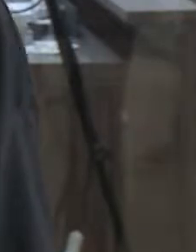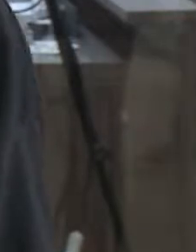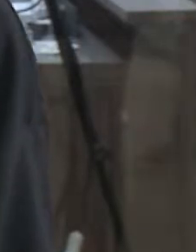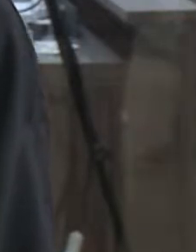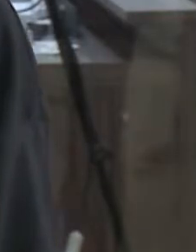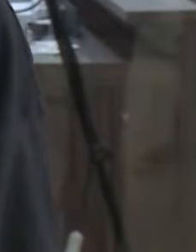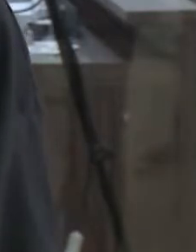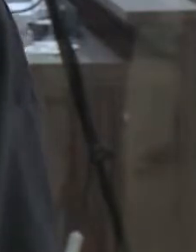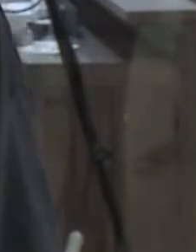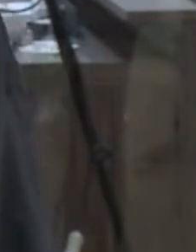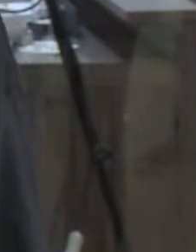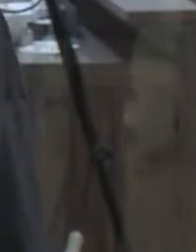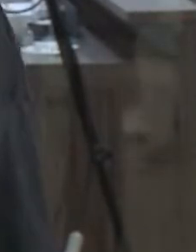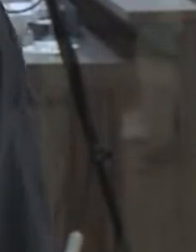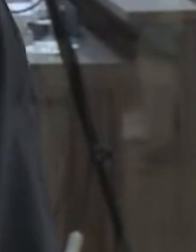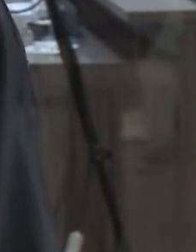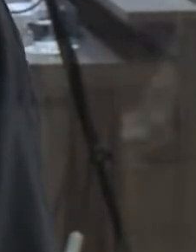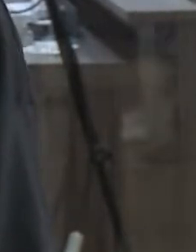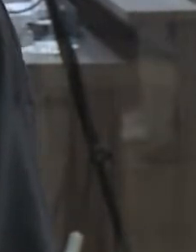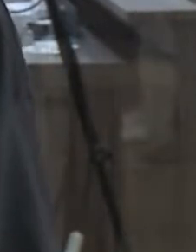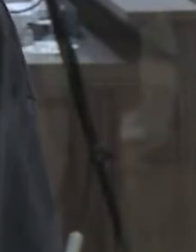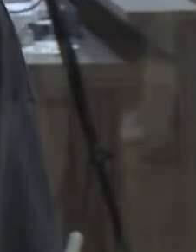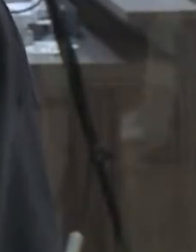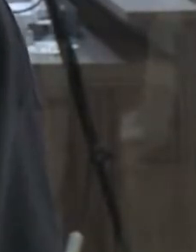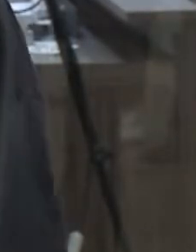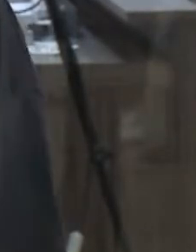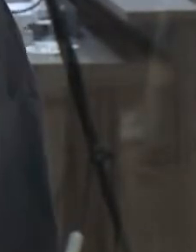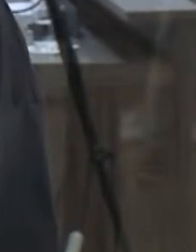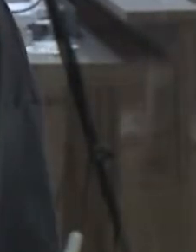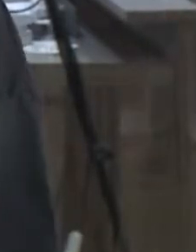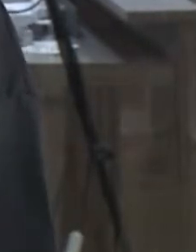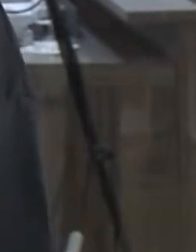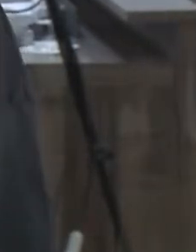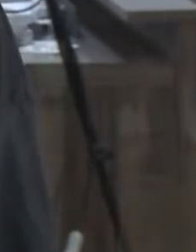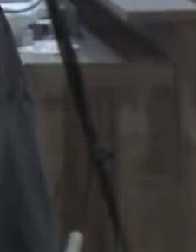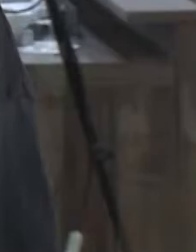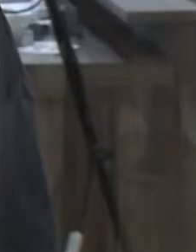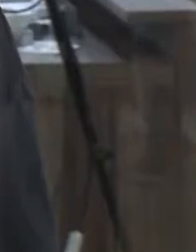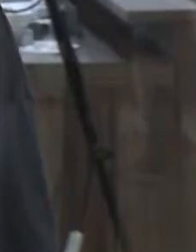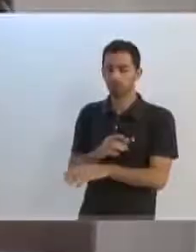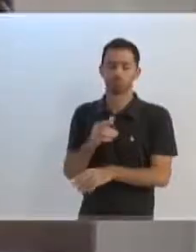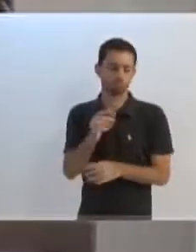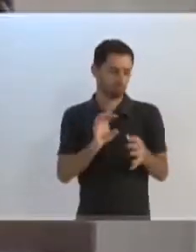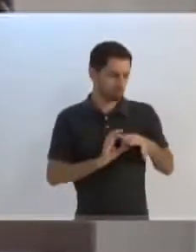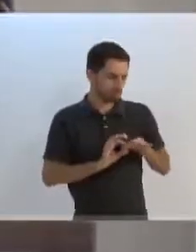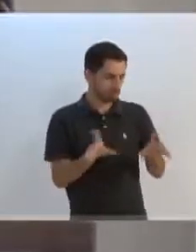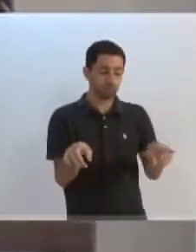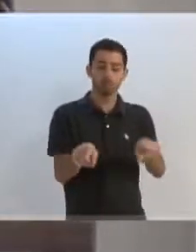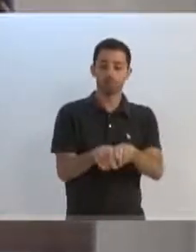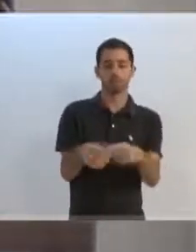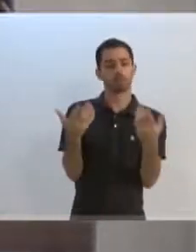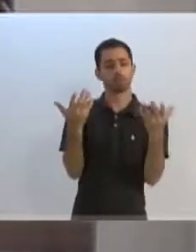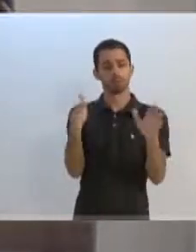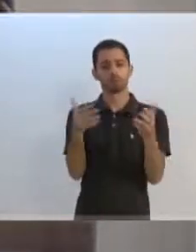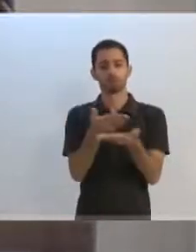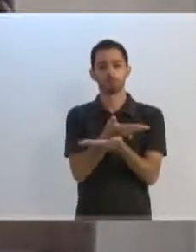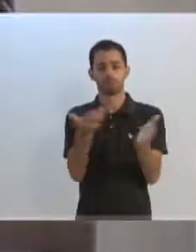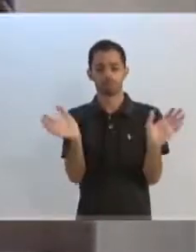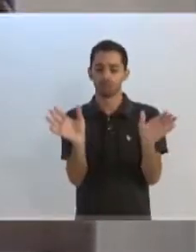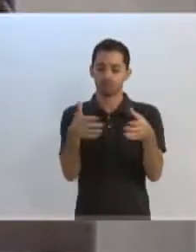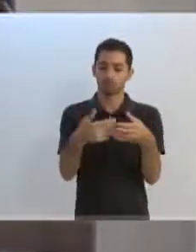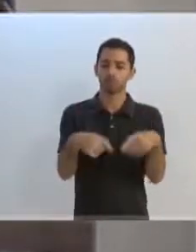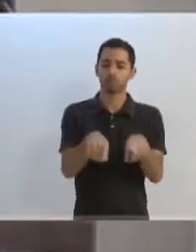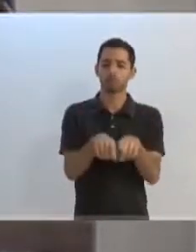gera protocolos relacionados com terapias alternativas, sendo a cromoterapia, a meditação, a aromaterapia. E nos pronunciamentos, o vereador